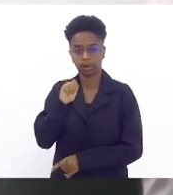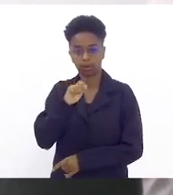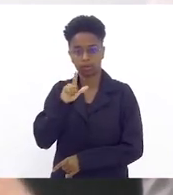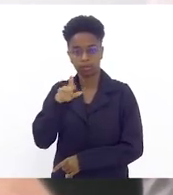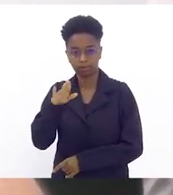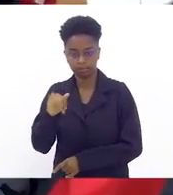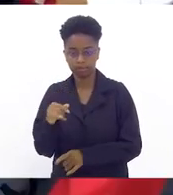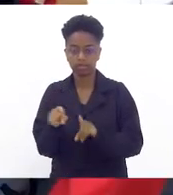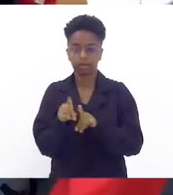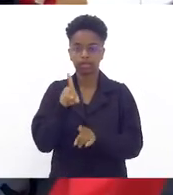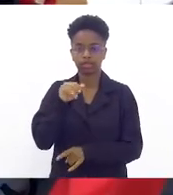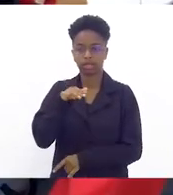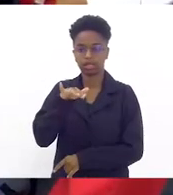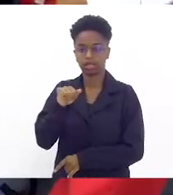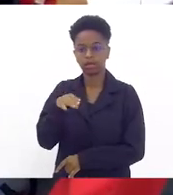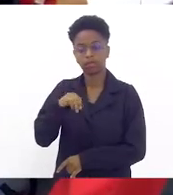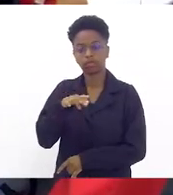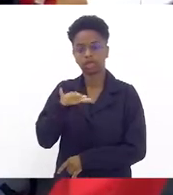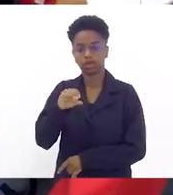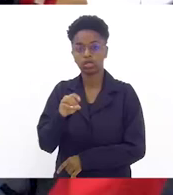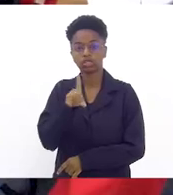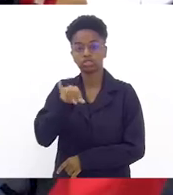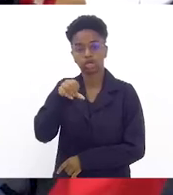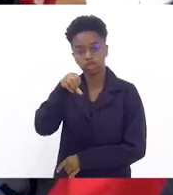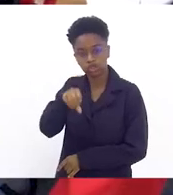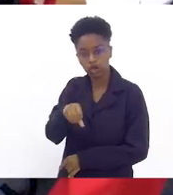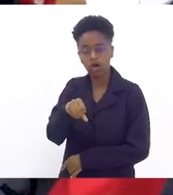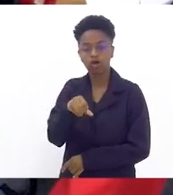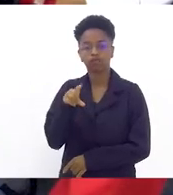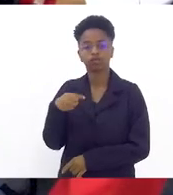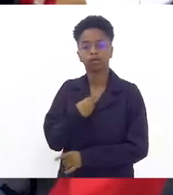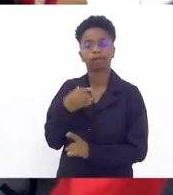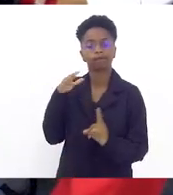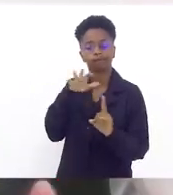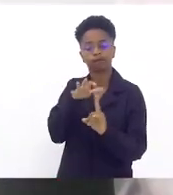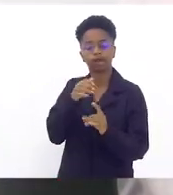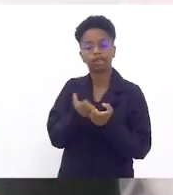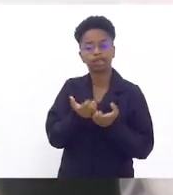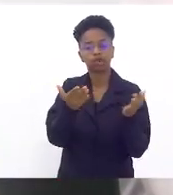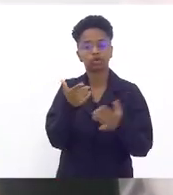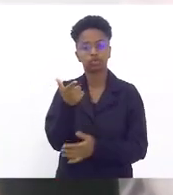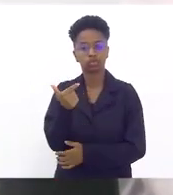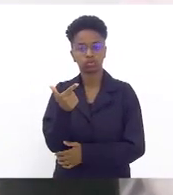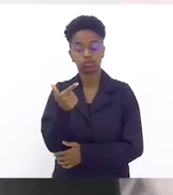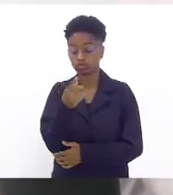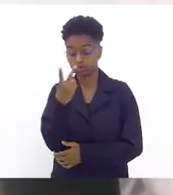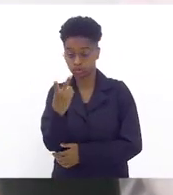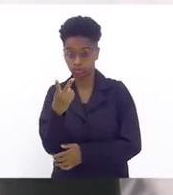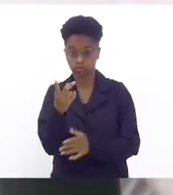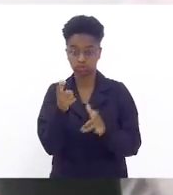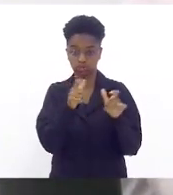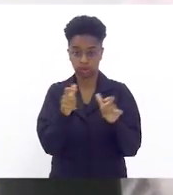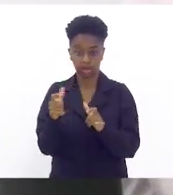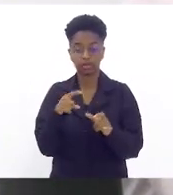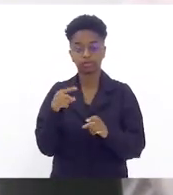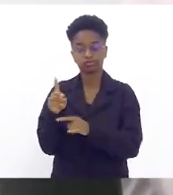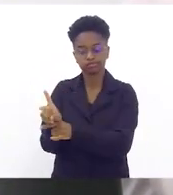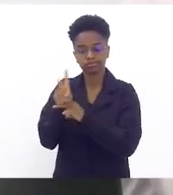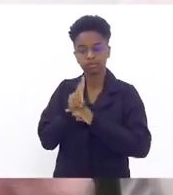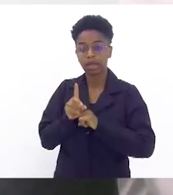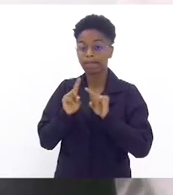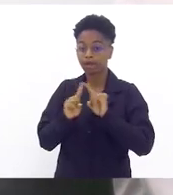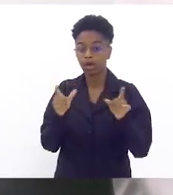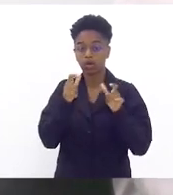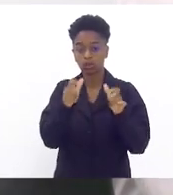no dia 9 de março a presidente da Faetec compareceu a Matias e disponibilizou dois espaços para estarmos provisoriamente mas os mesmos